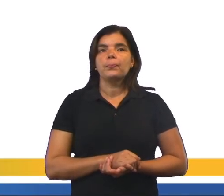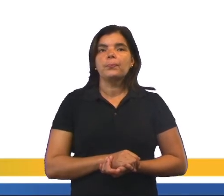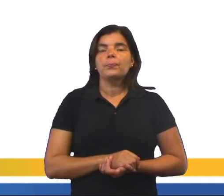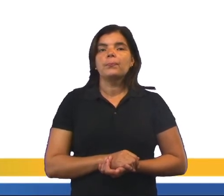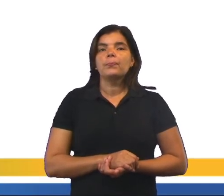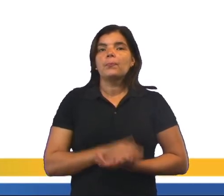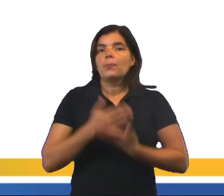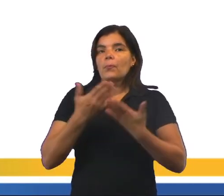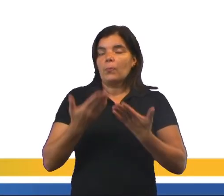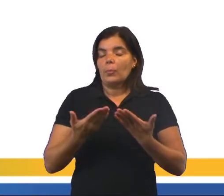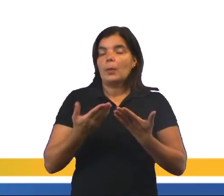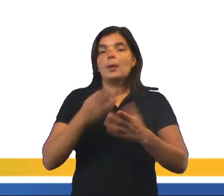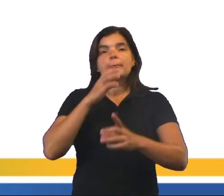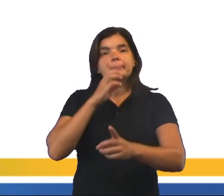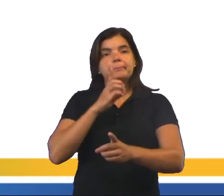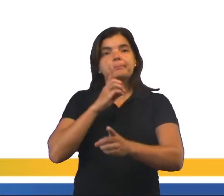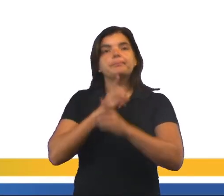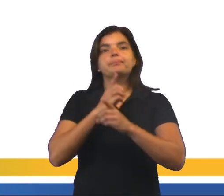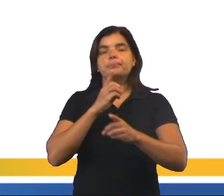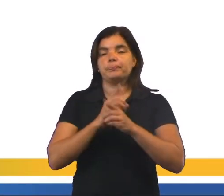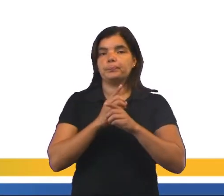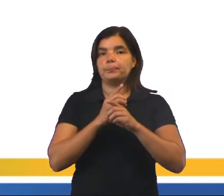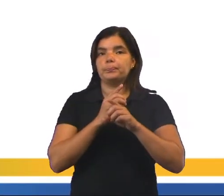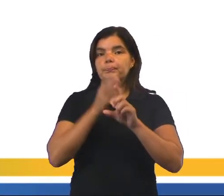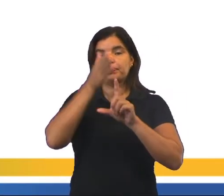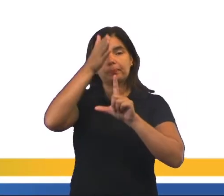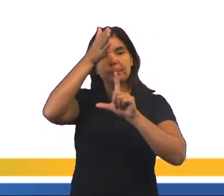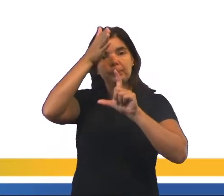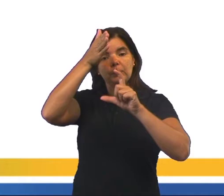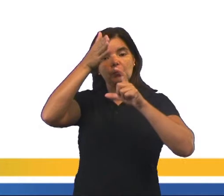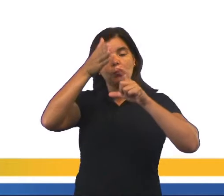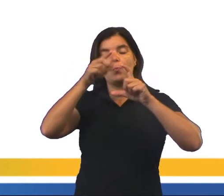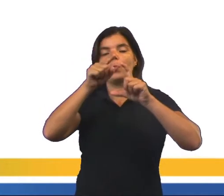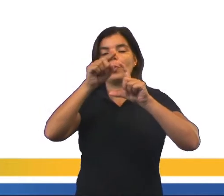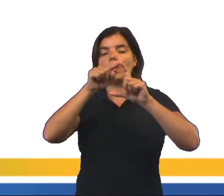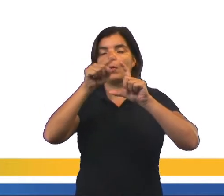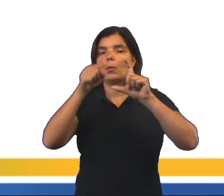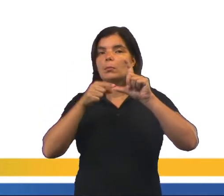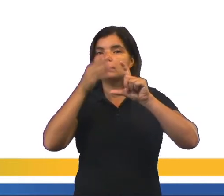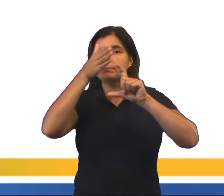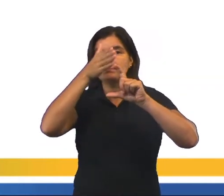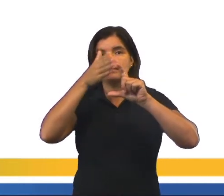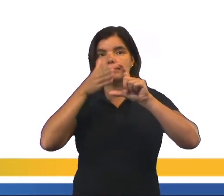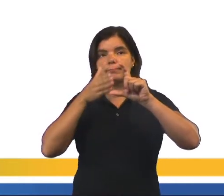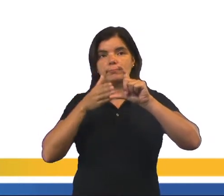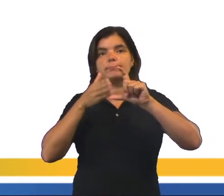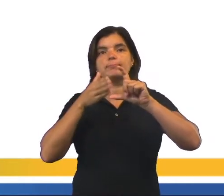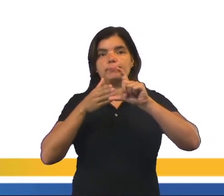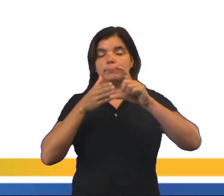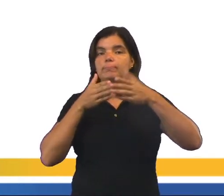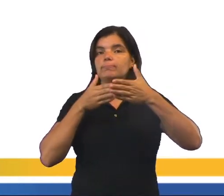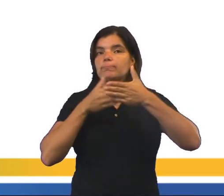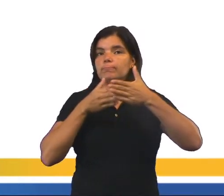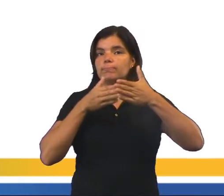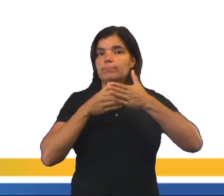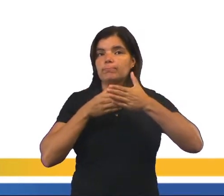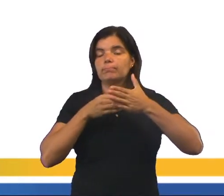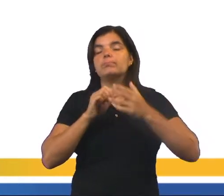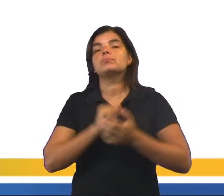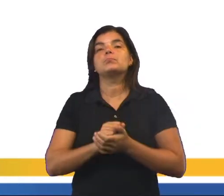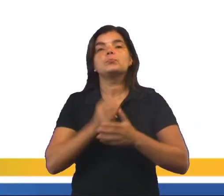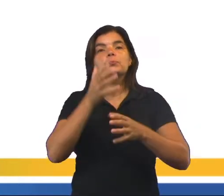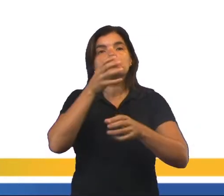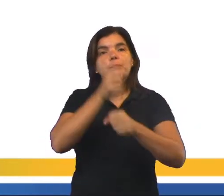Continuando. Com base nessa descoberta, o comprimento de uma circunferência de uma região limitada